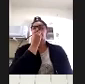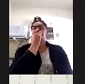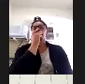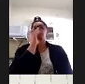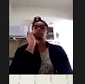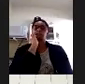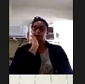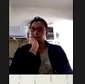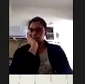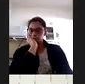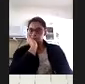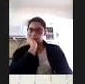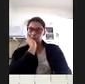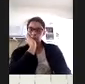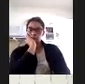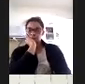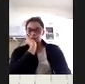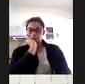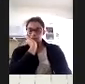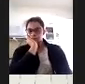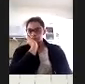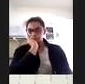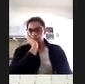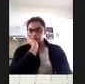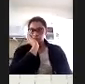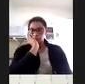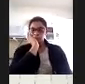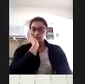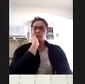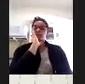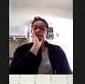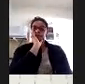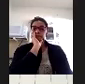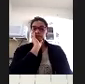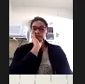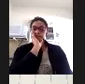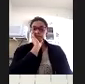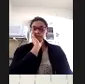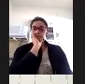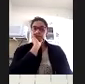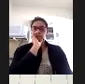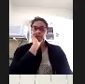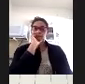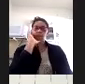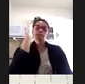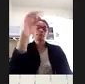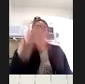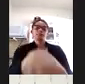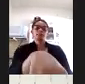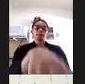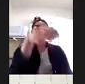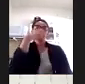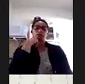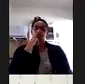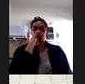limitado? Não consegue esfregar o pé direito, não consegue dobrar. Coloque esse assento, ó. Ele pode estar tomando